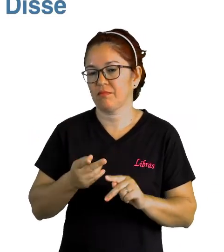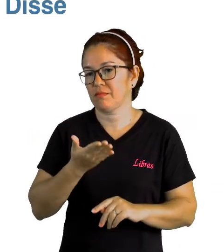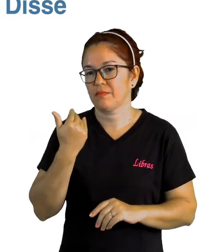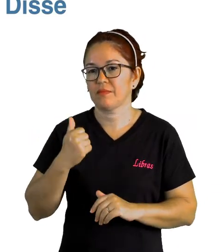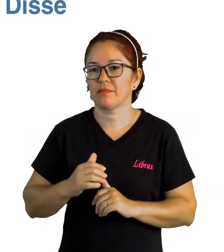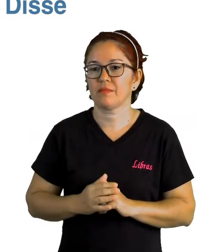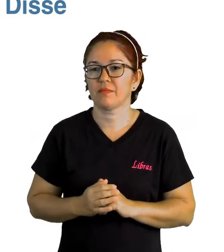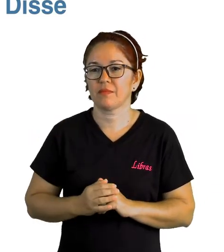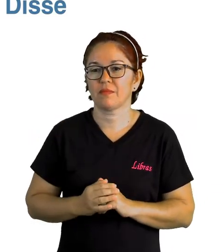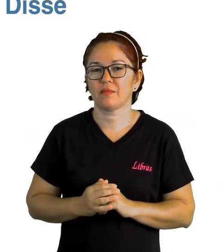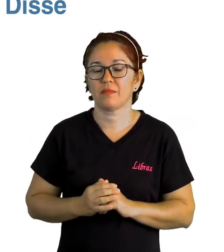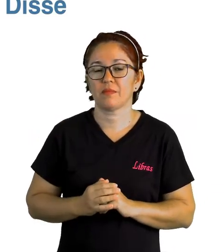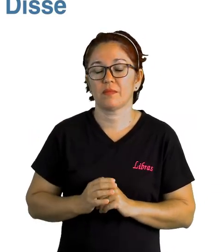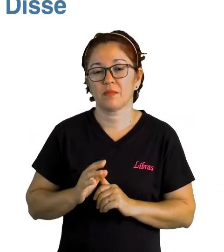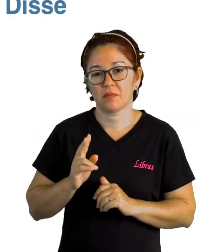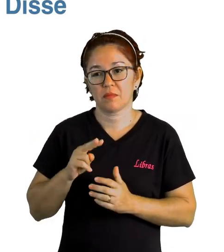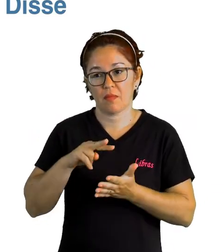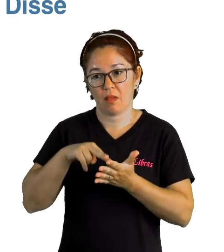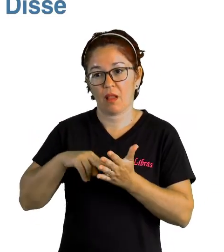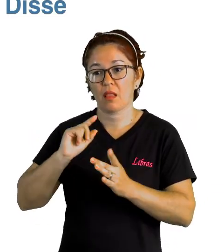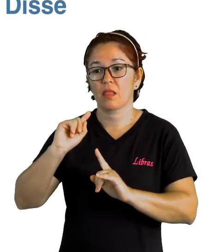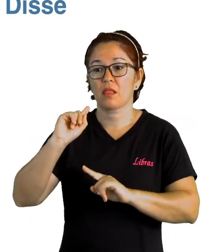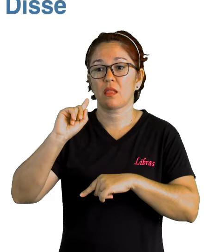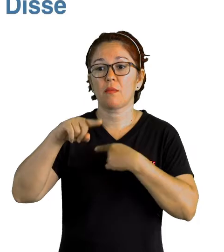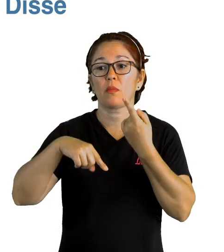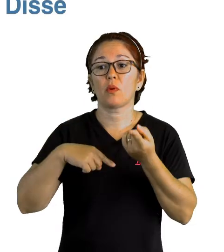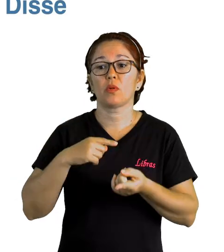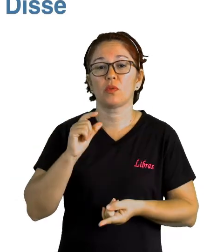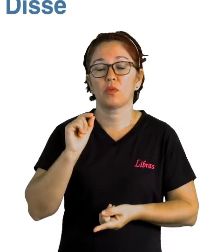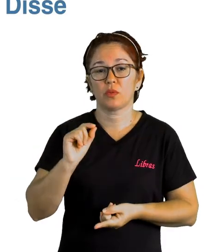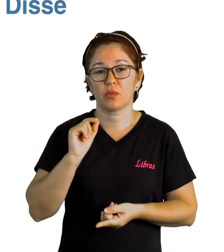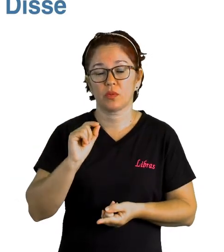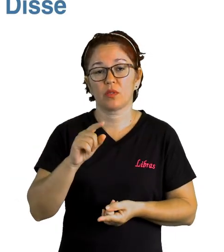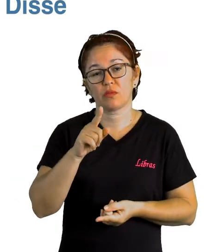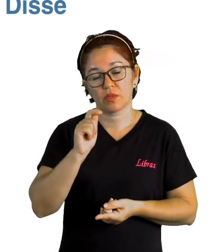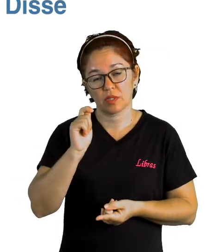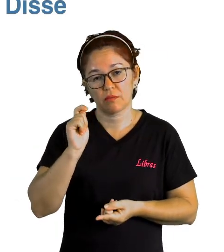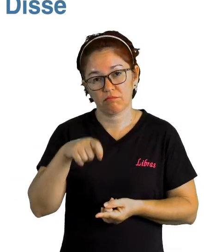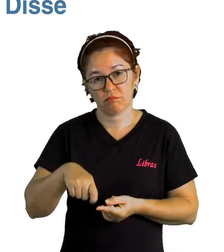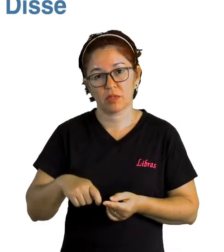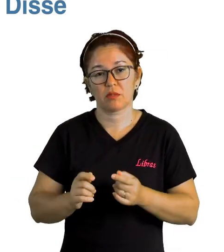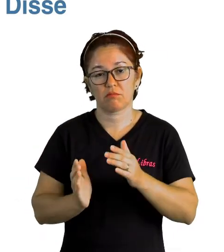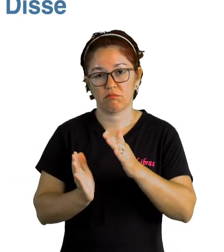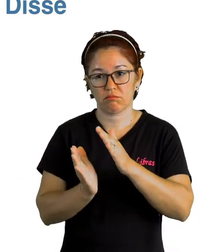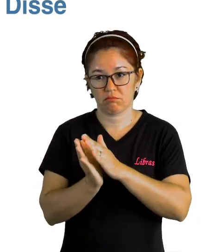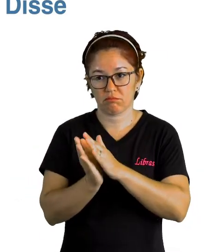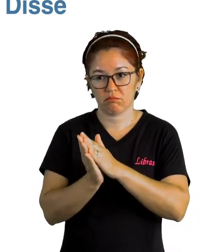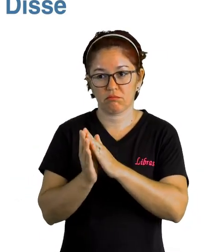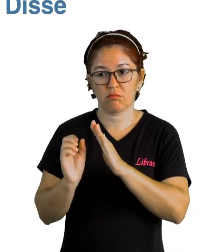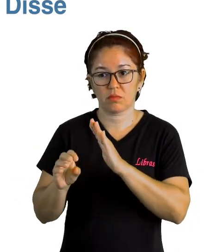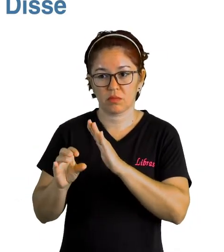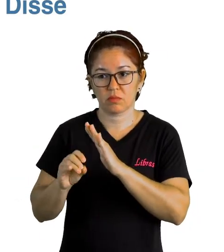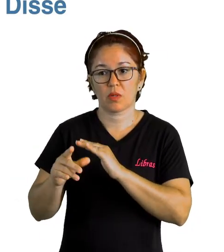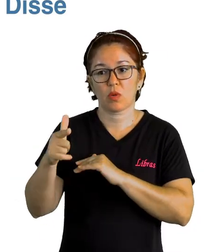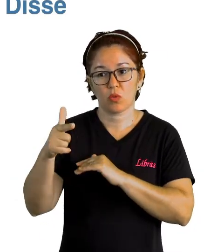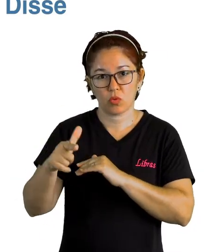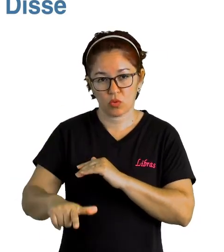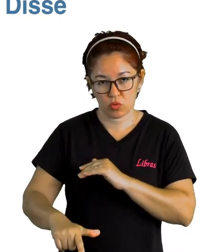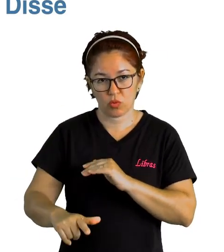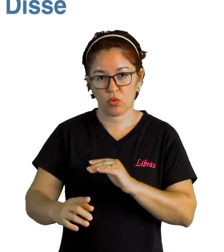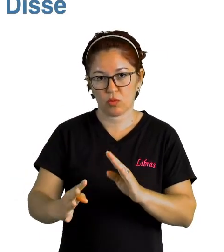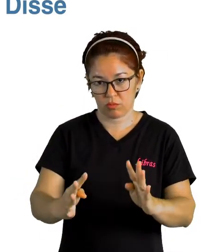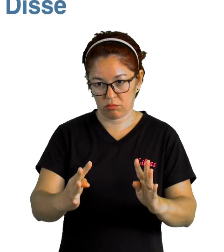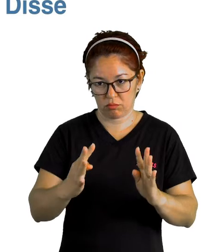lá. Depois, se vocês puderem, vocês vão acessar de novo essa aula e fazer a